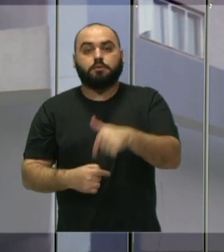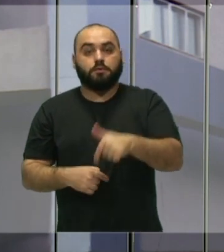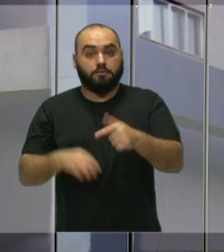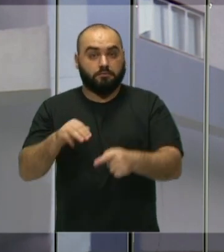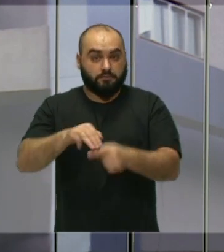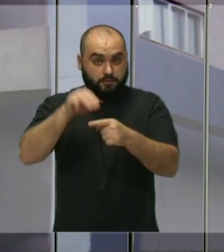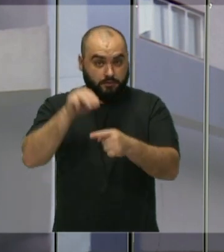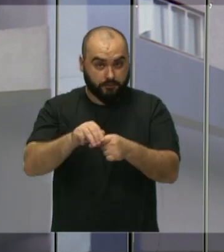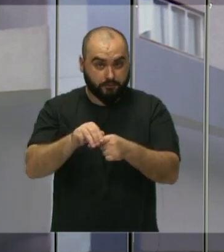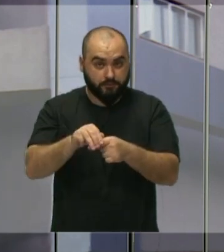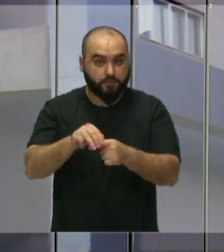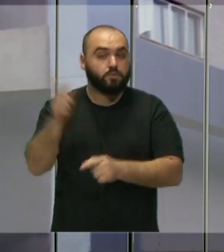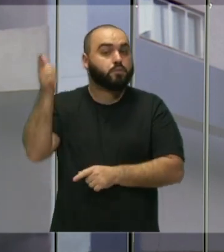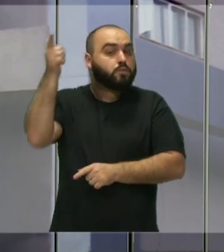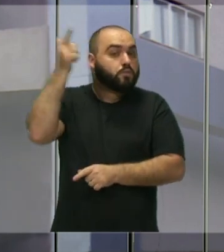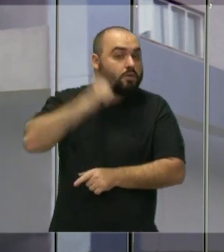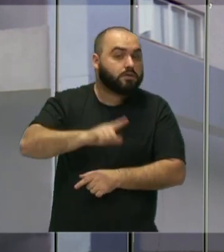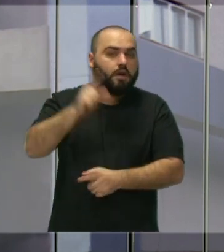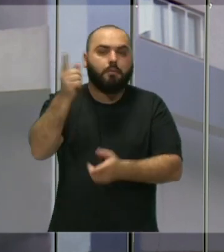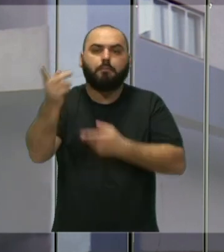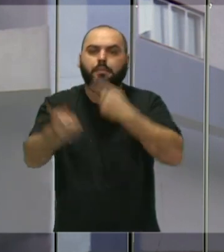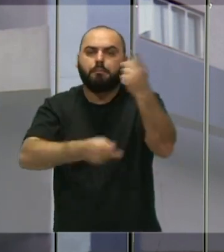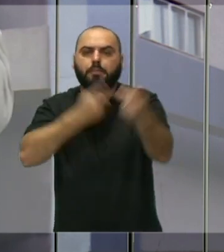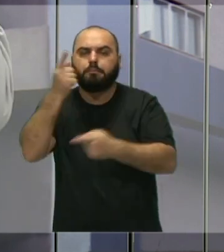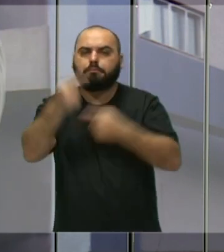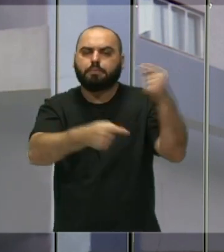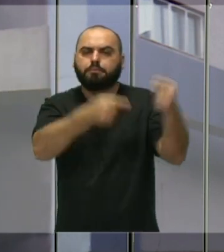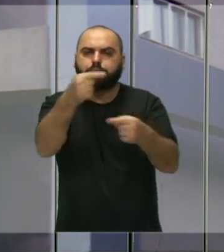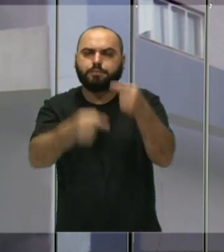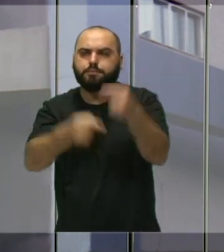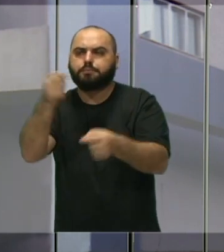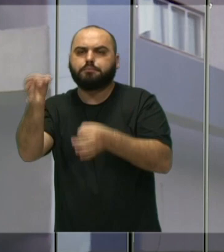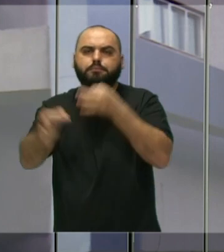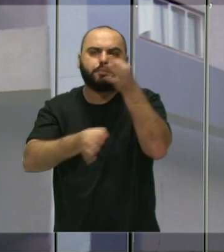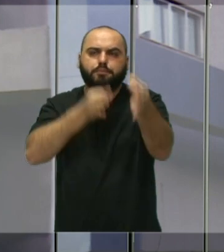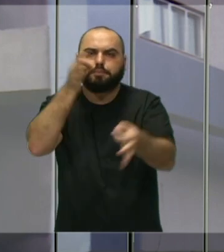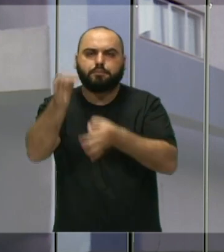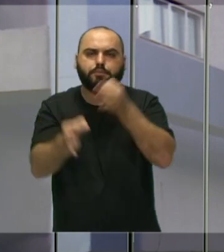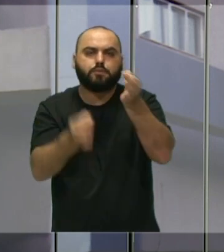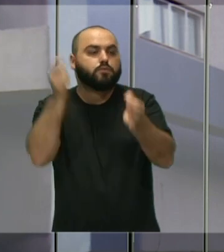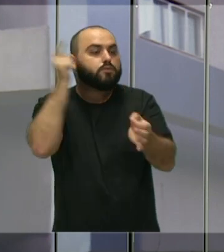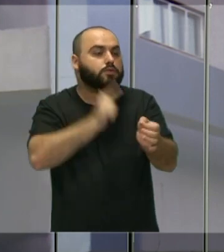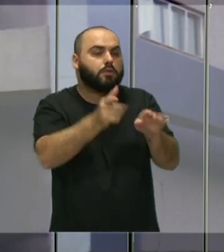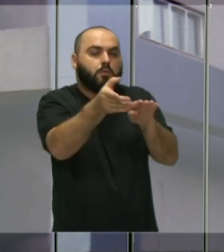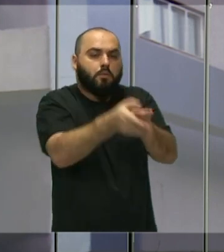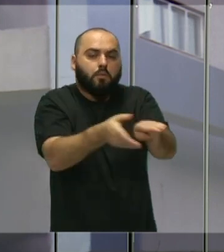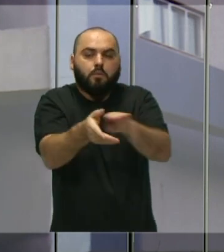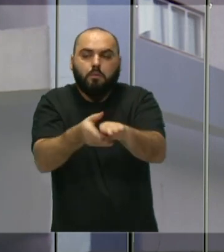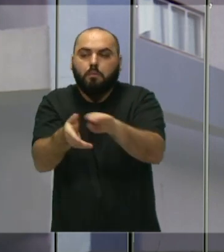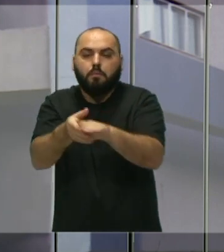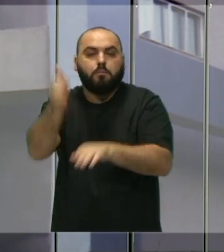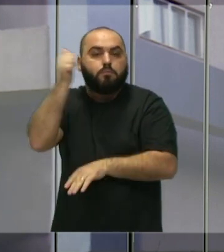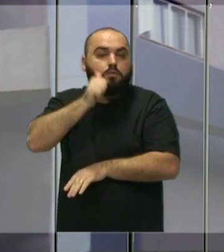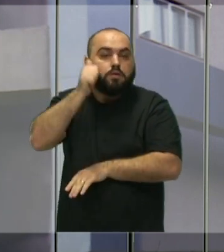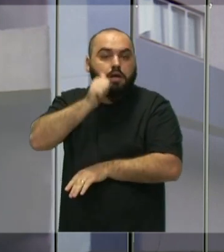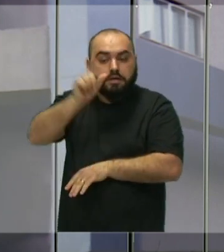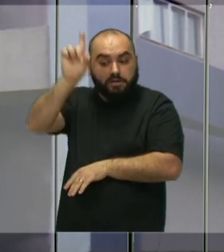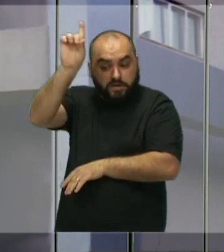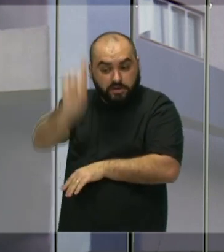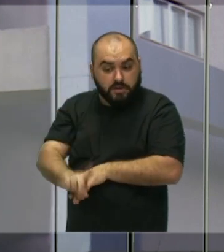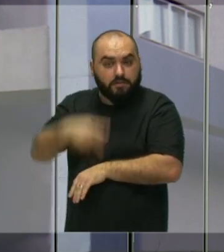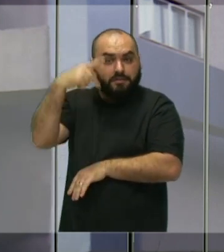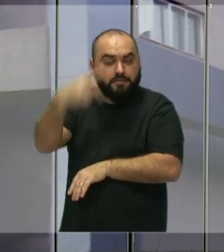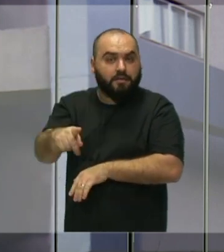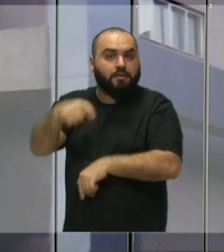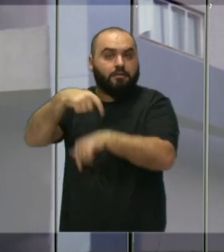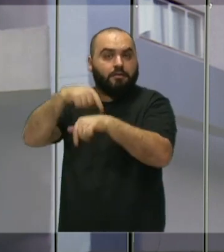para que a gente traga esse debate e para que a gente possa orientar melhor essas mulheres sobre o seu direito enquanto